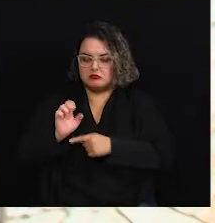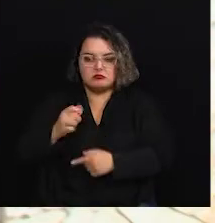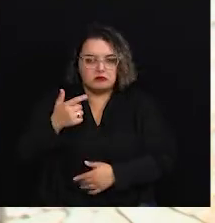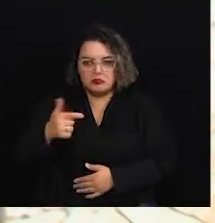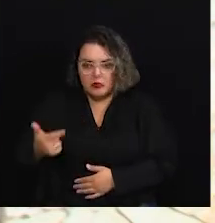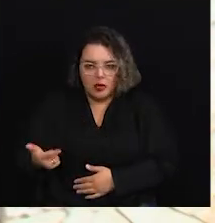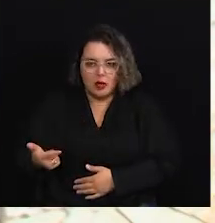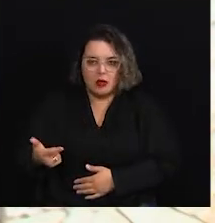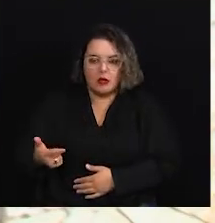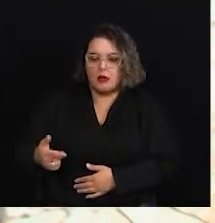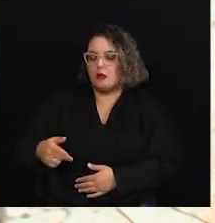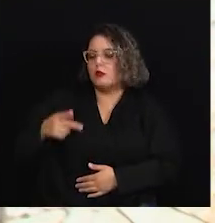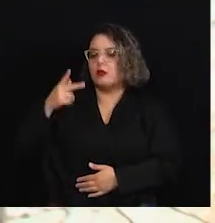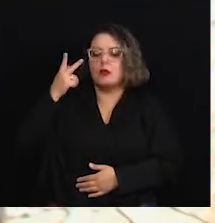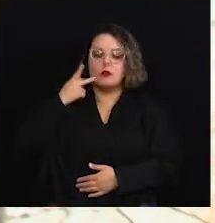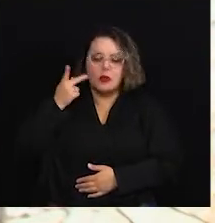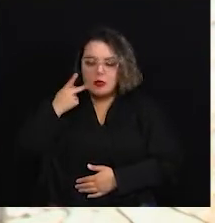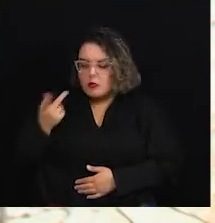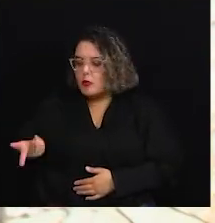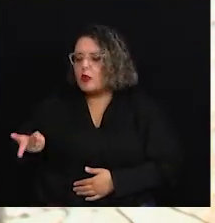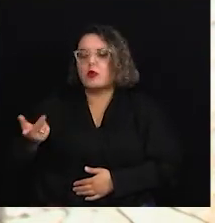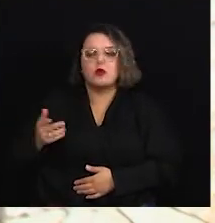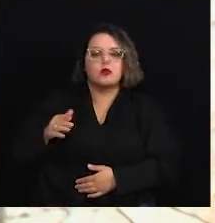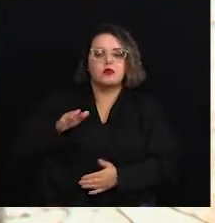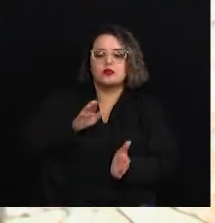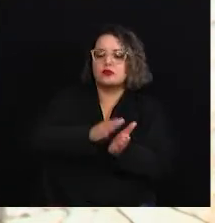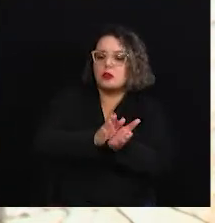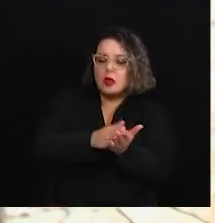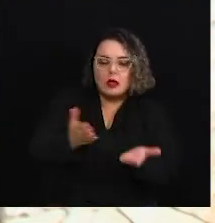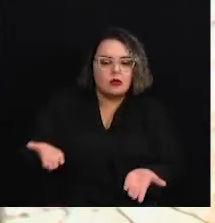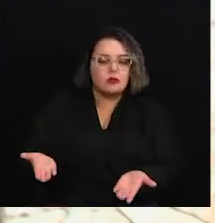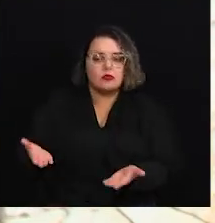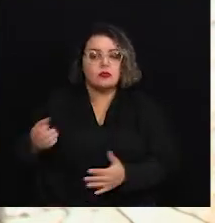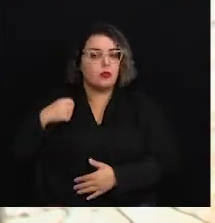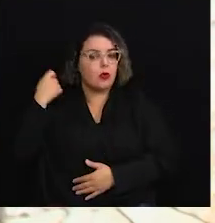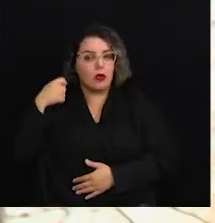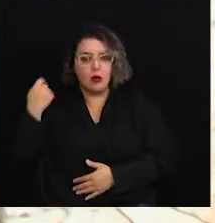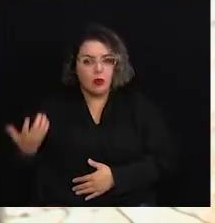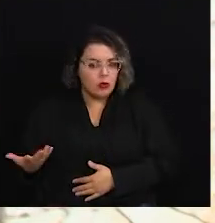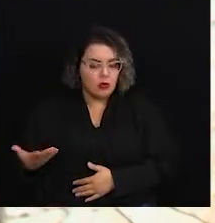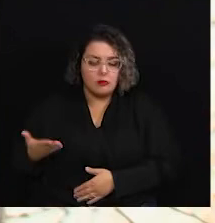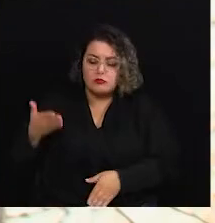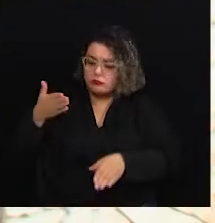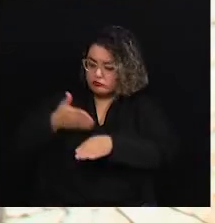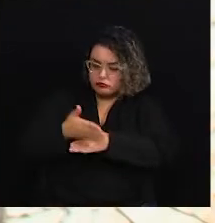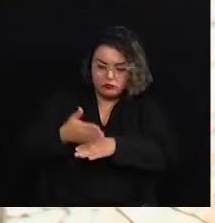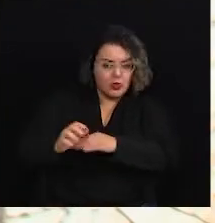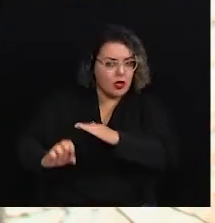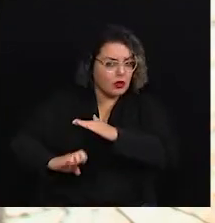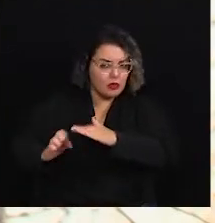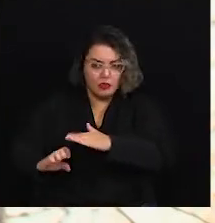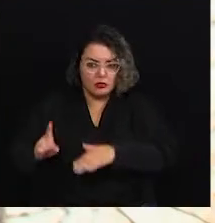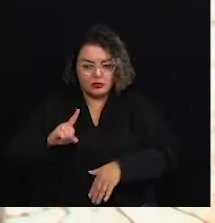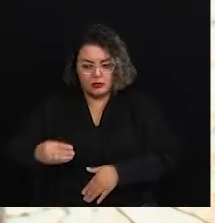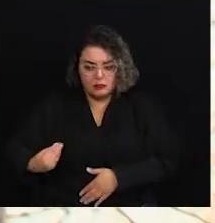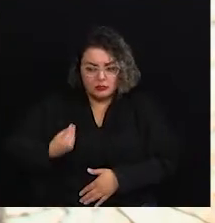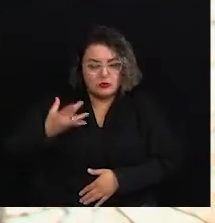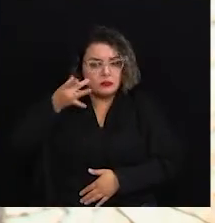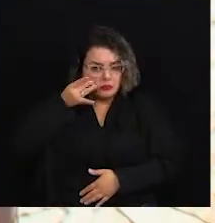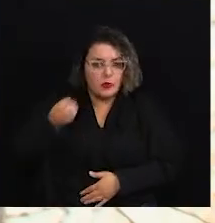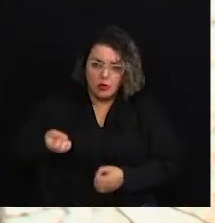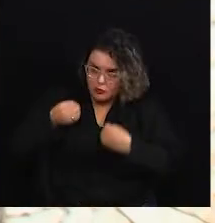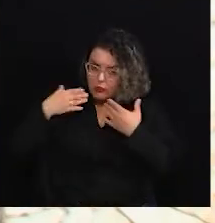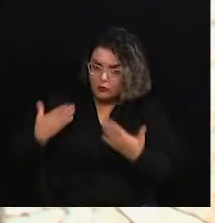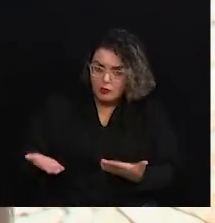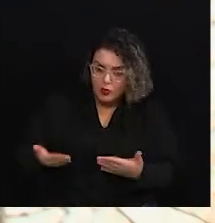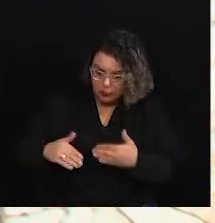Paulo estão, então eu tenho pessoas que trabalham em Pernambuco, no Ceará, tenho pessoas que trabalham no Rio Grande do Sul, e hoje fazem parte dessa empresa, mesmo não estando fisicamente aqui,